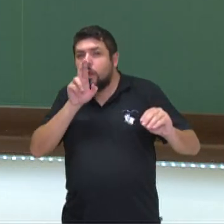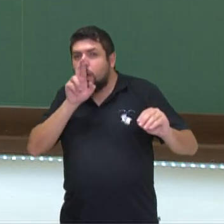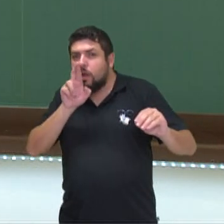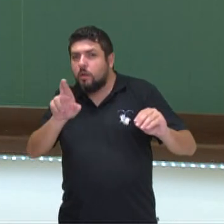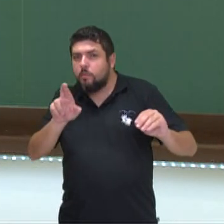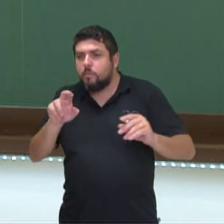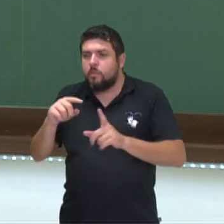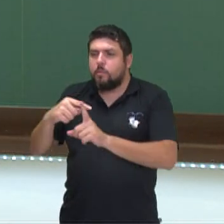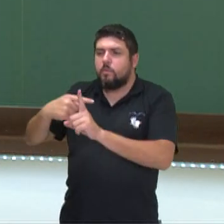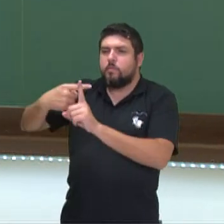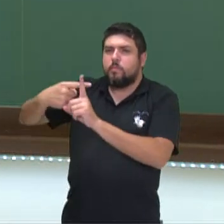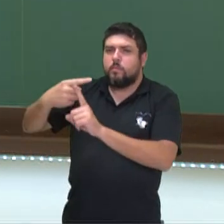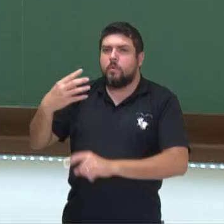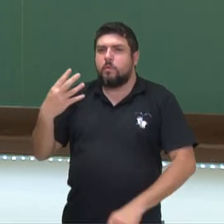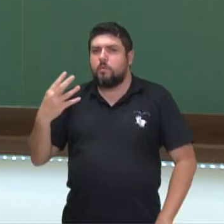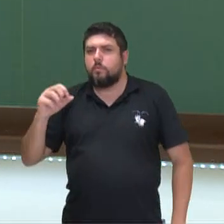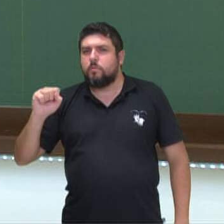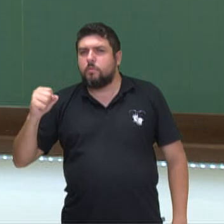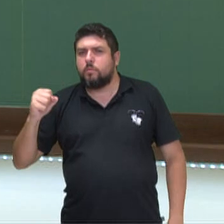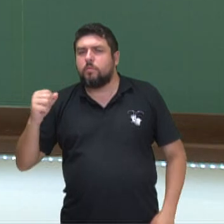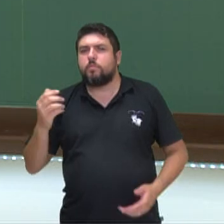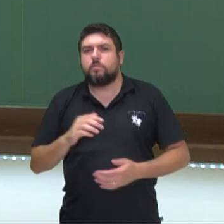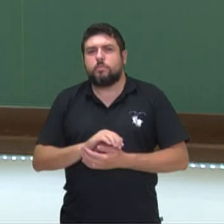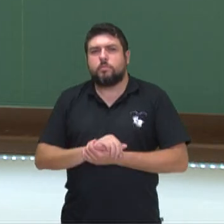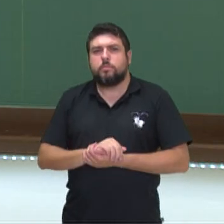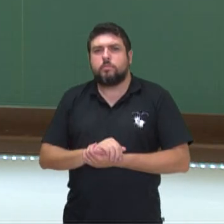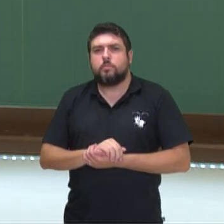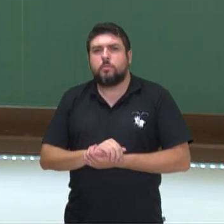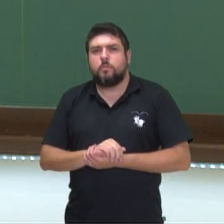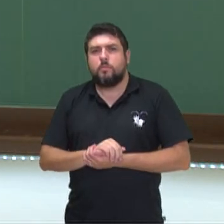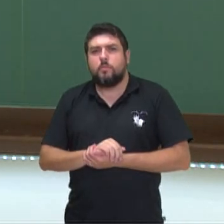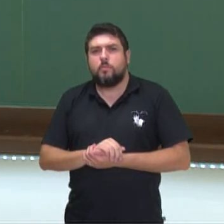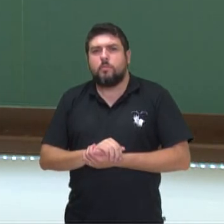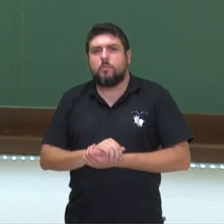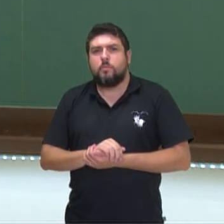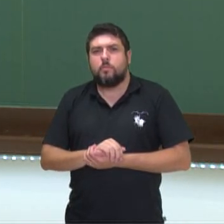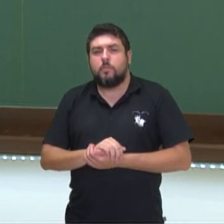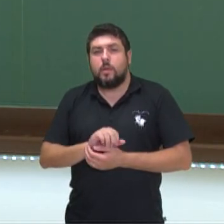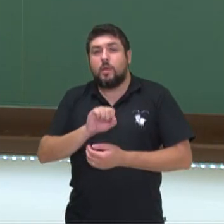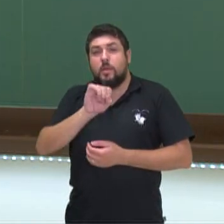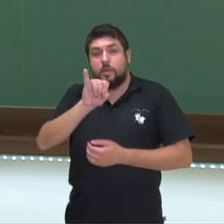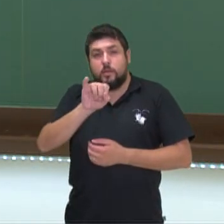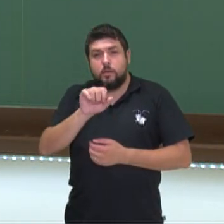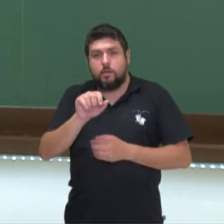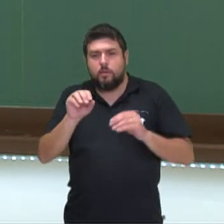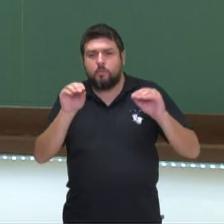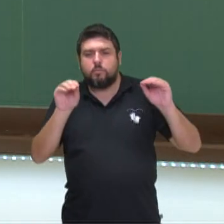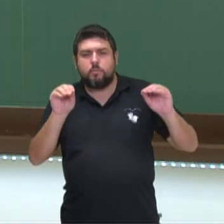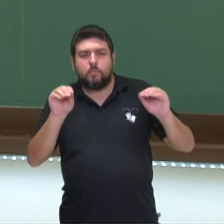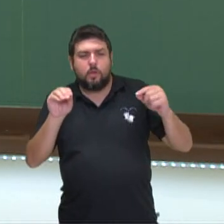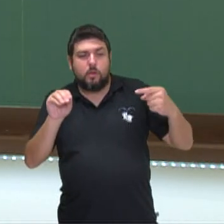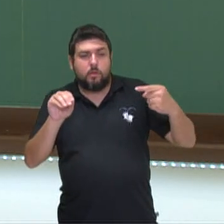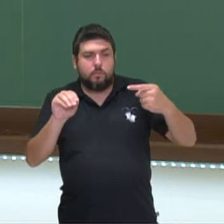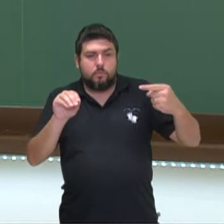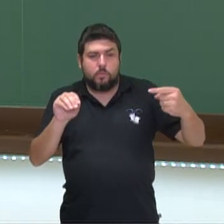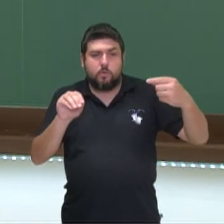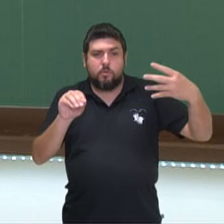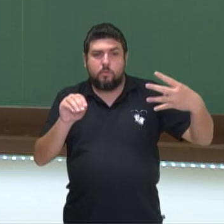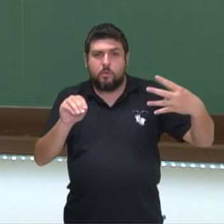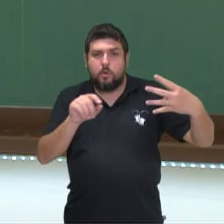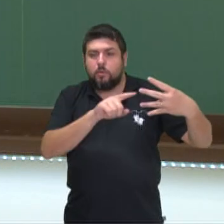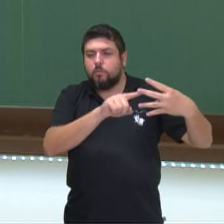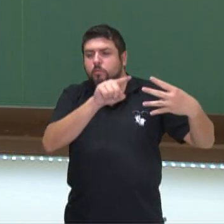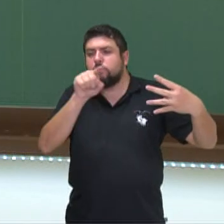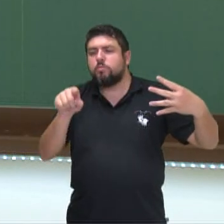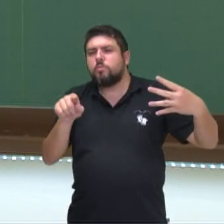mais 48. Se um desses números é menos 4, qual é o valor do outro